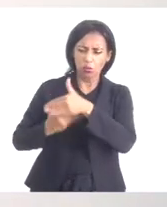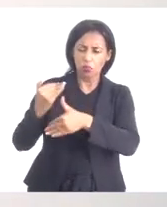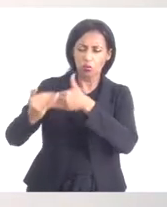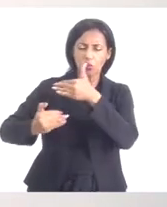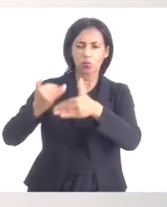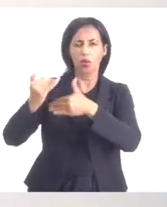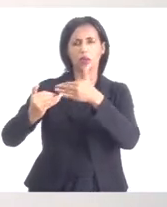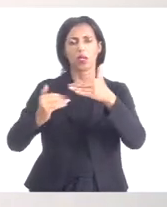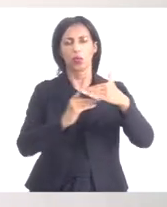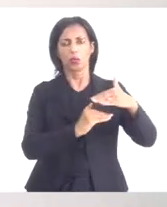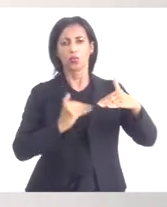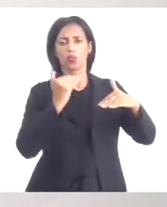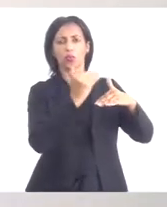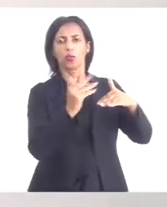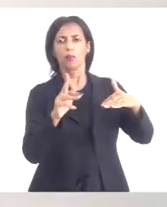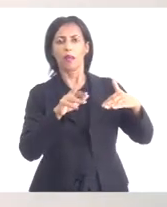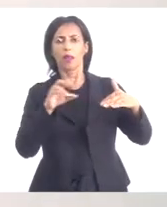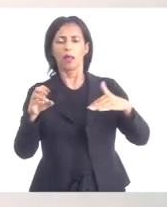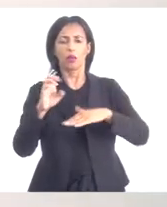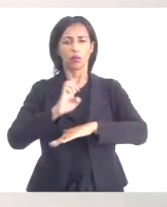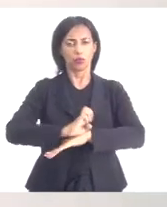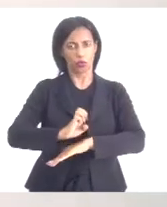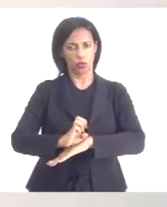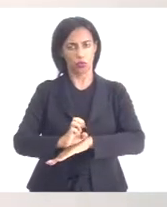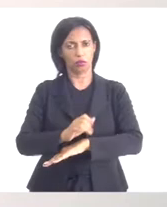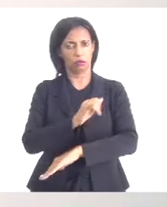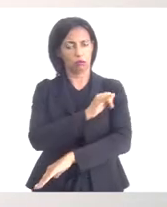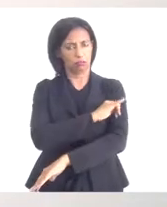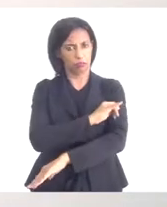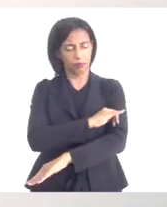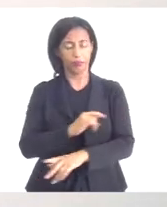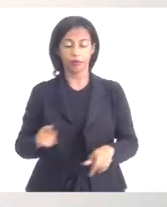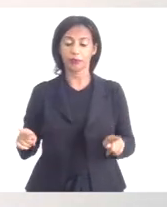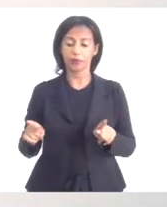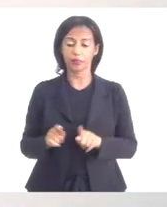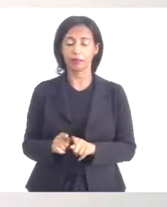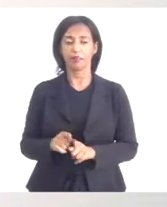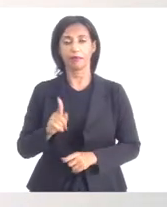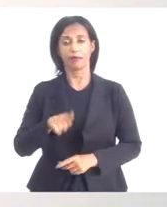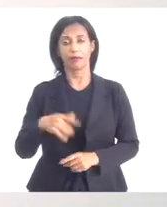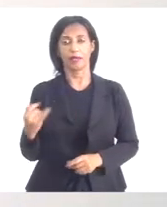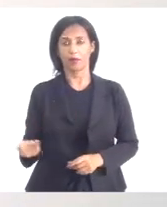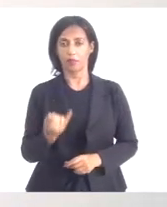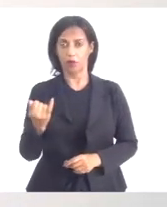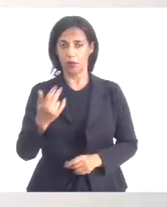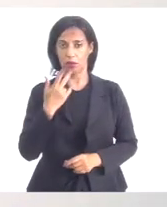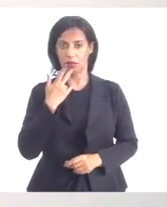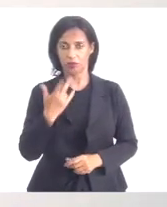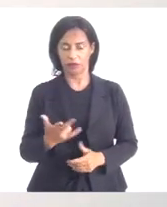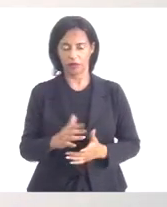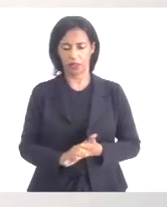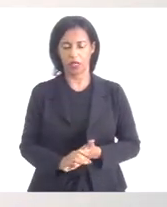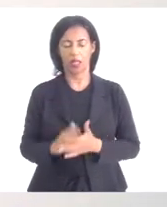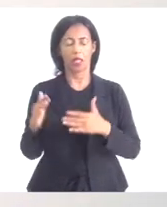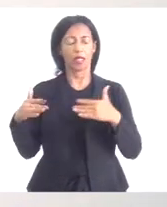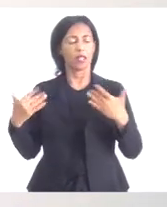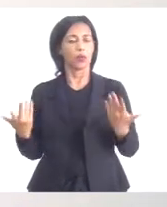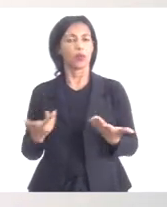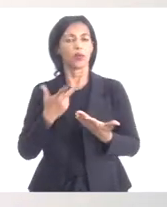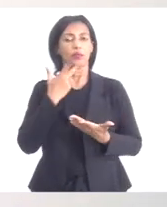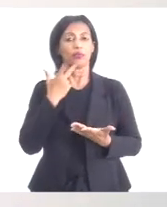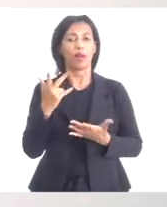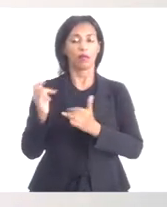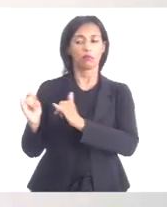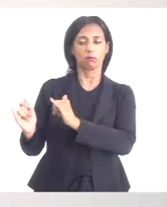do super a Rio no estado do Rio de Janeiro também é importante dizer e quando a gente fala